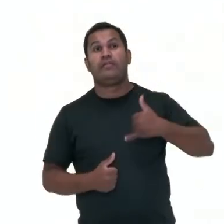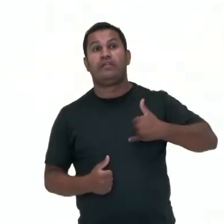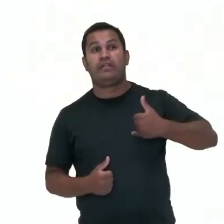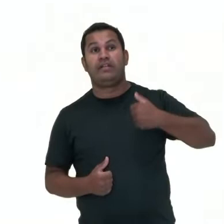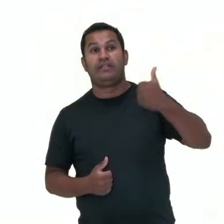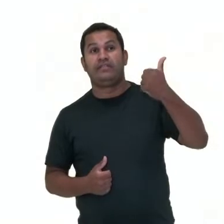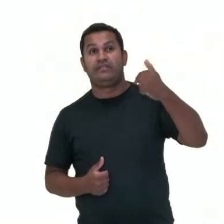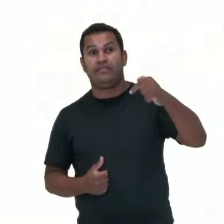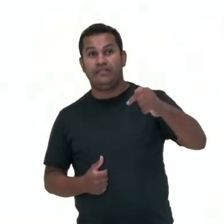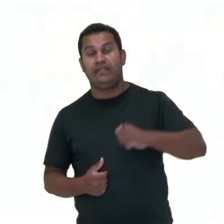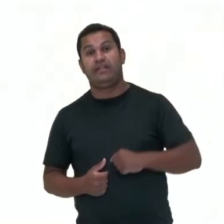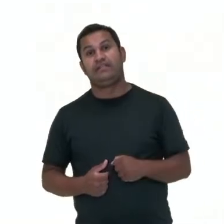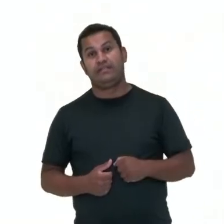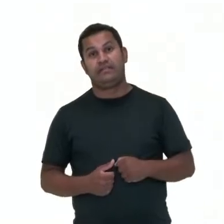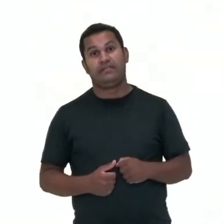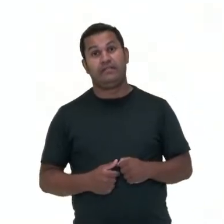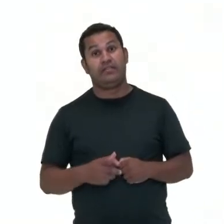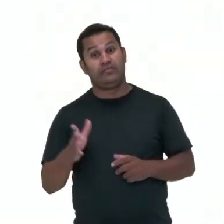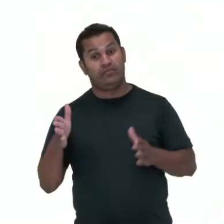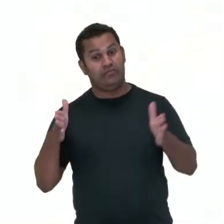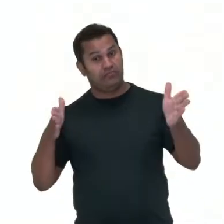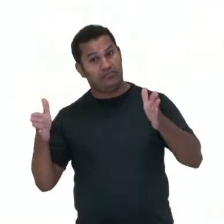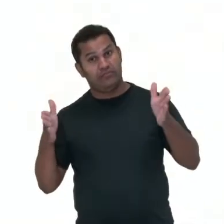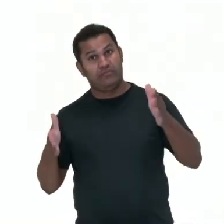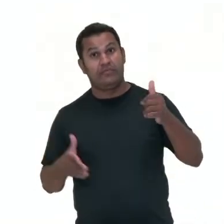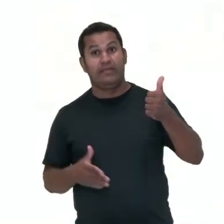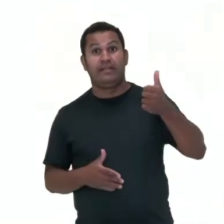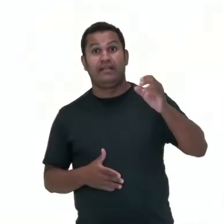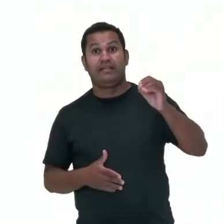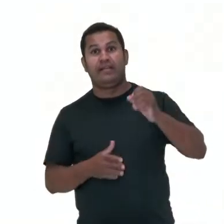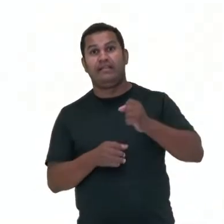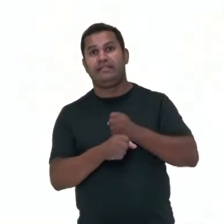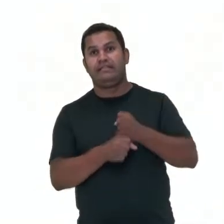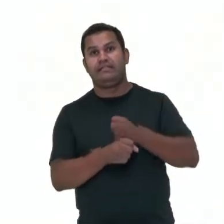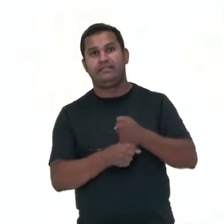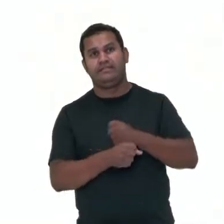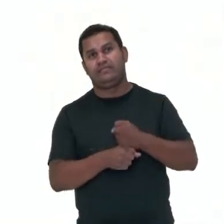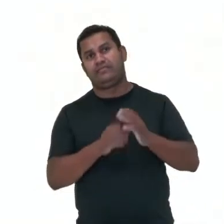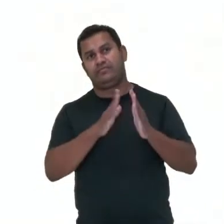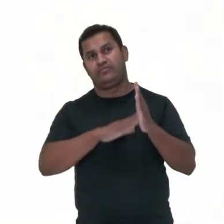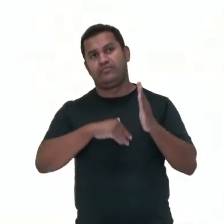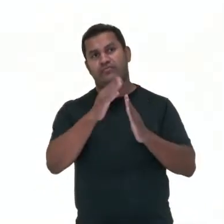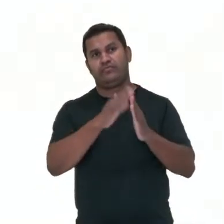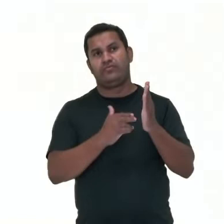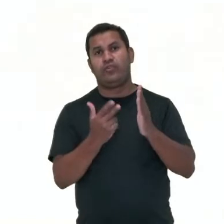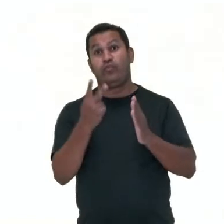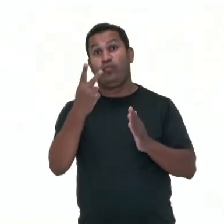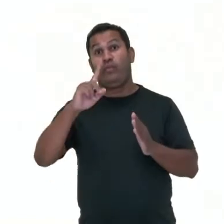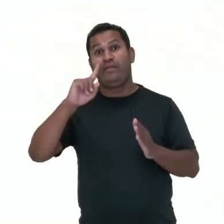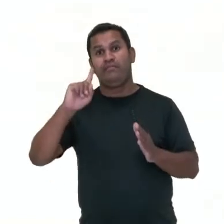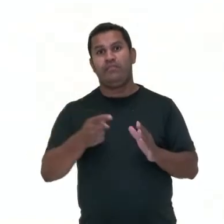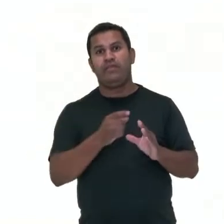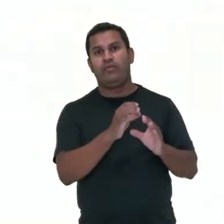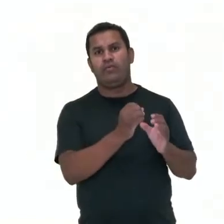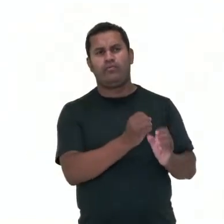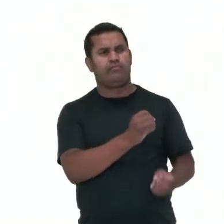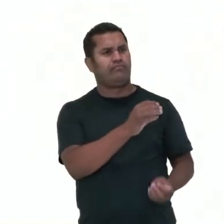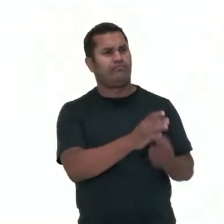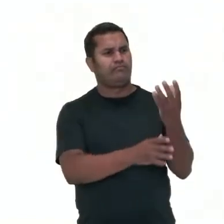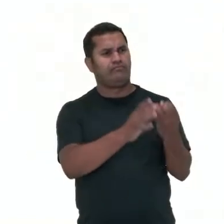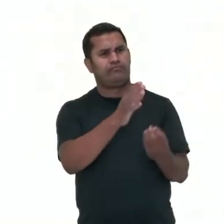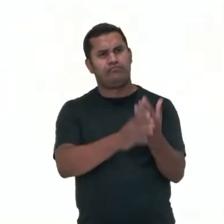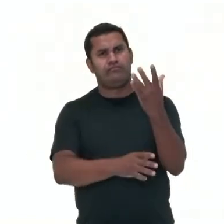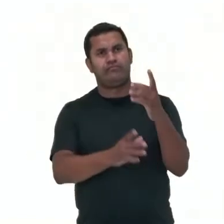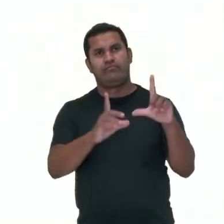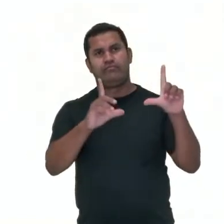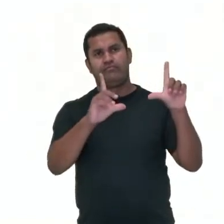somente, pessoal, uma carreira de 10 anos de pintura. Ele deixou um legado de mais de 2.000 obras, pinturas, gravuras e inúmeros desenhos. Só teve o seu